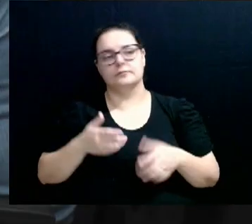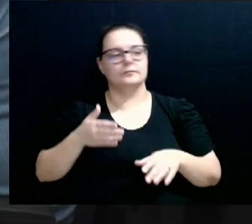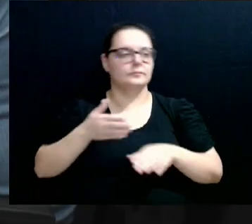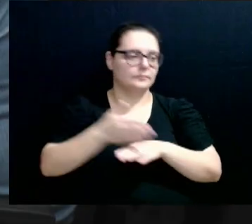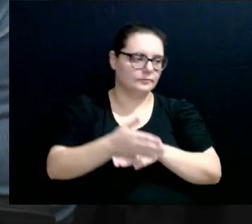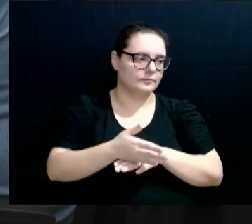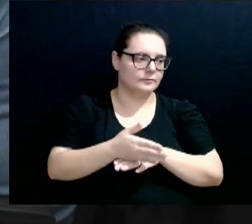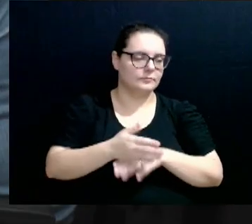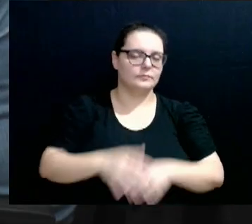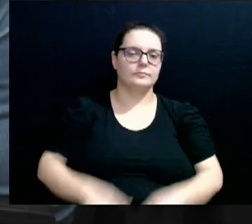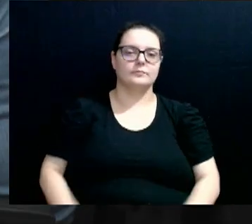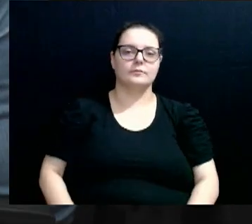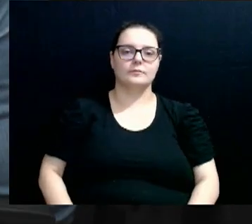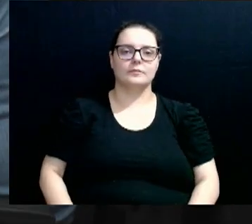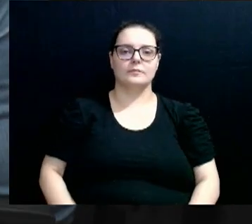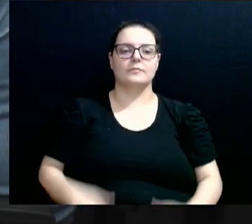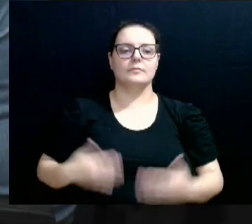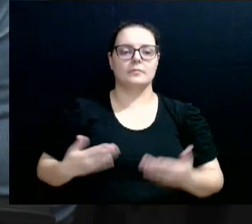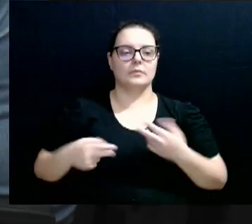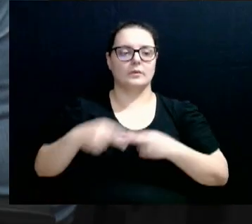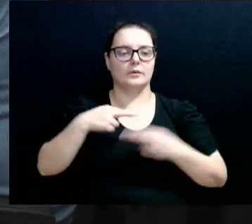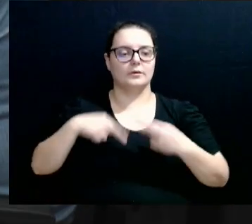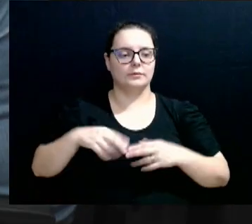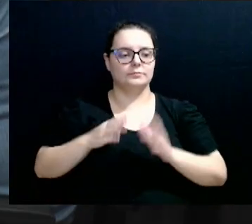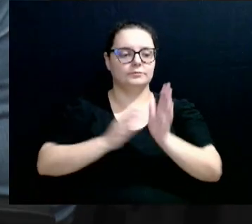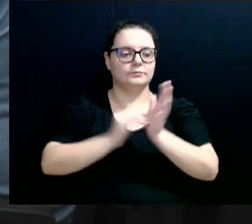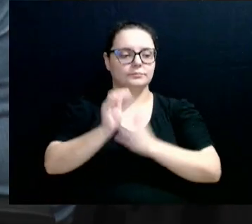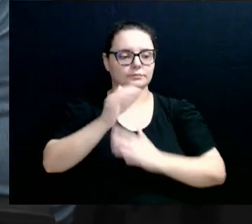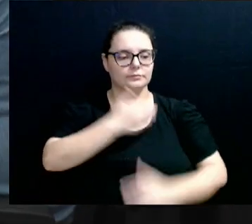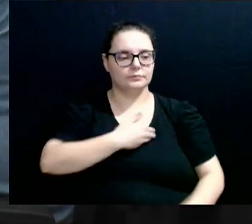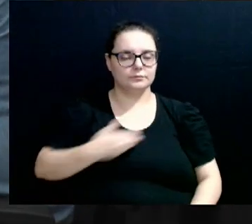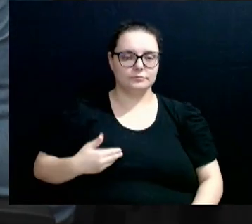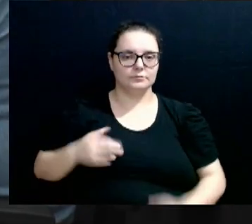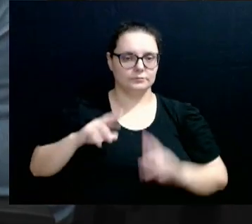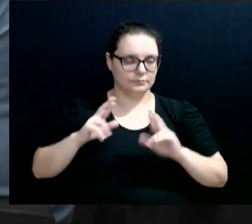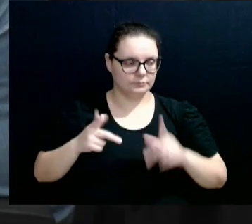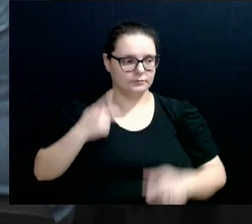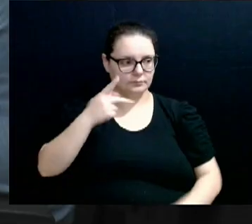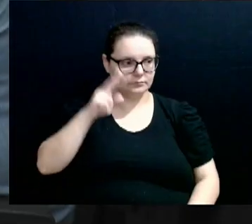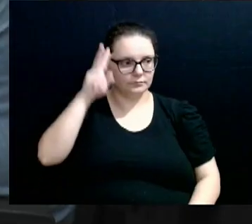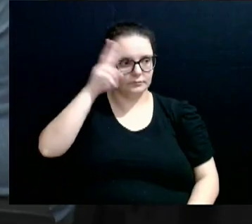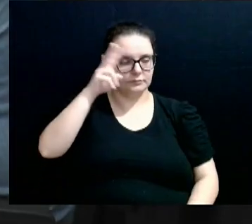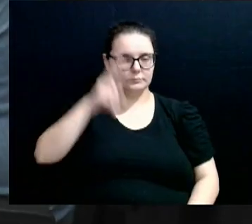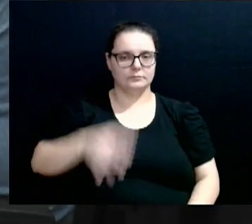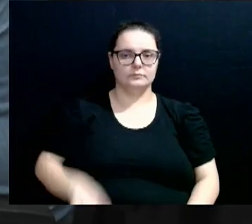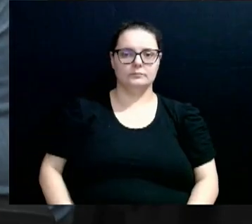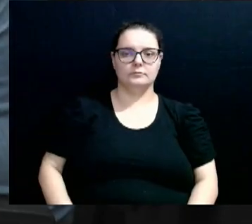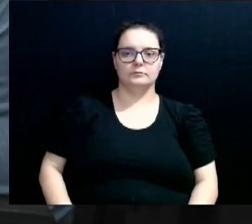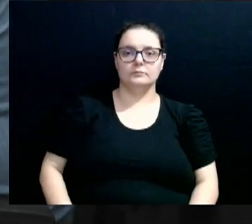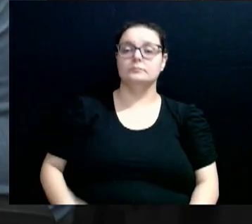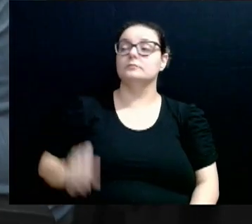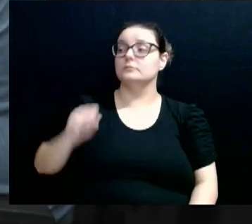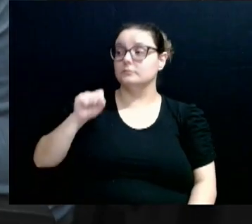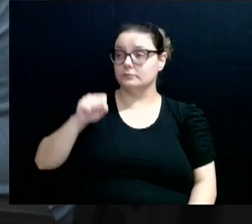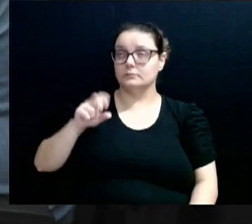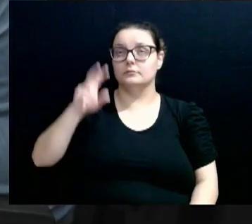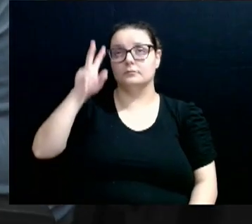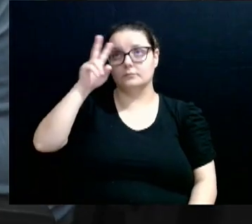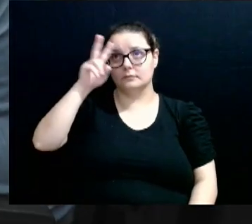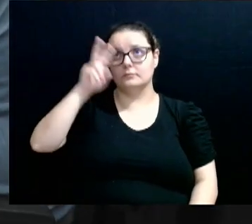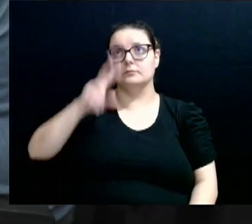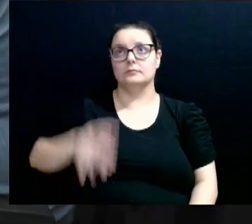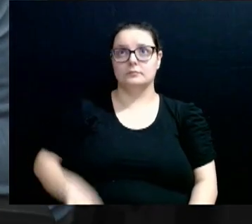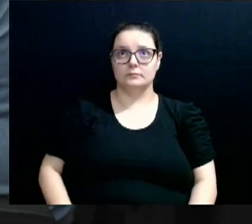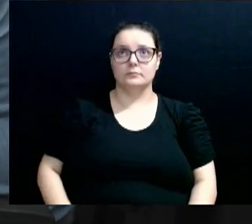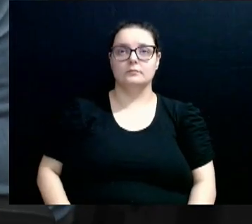essa questão do concurso público foi um diferencial na sua vida? Cara, foi. Assim, eu comecei